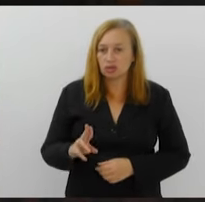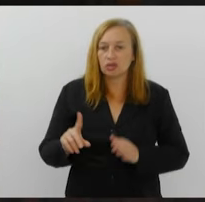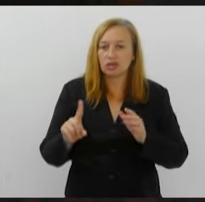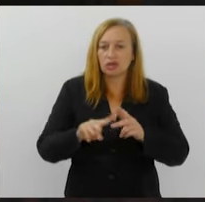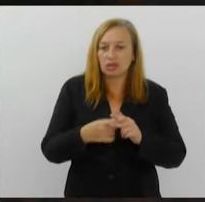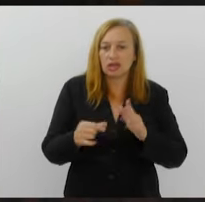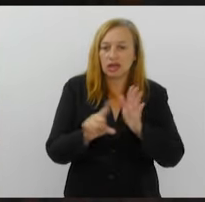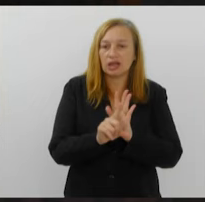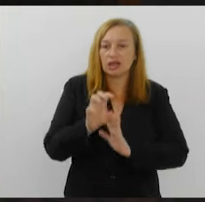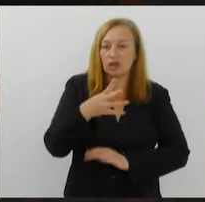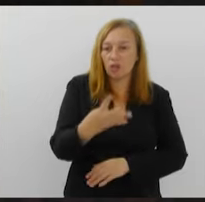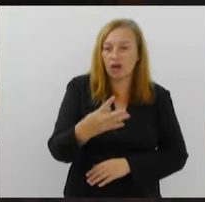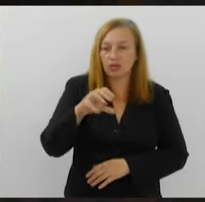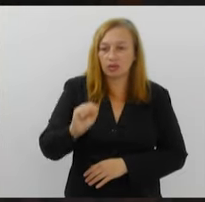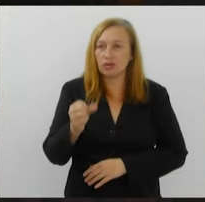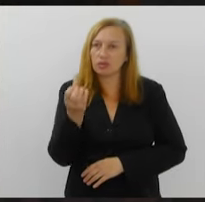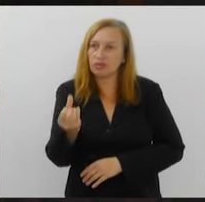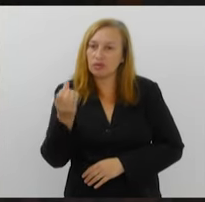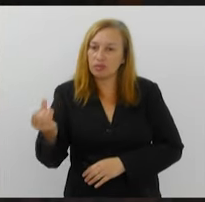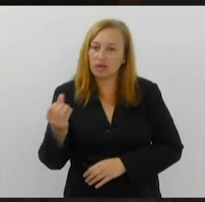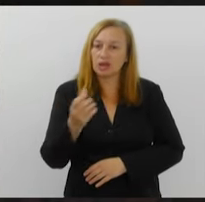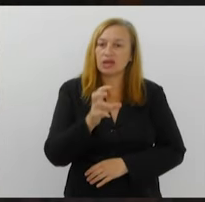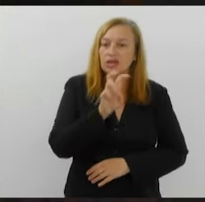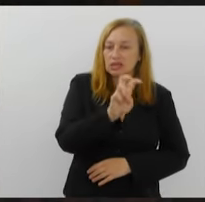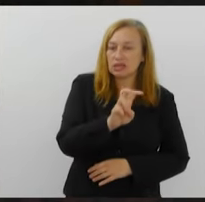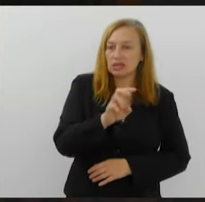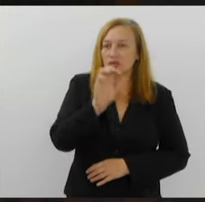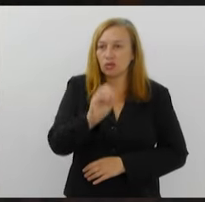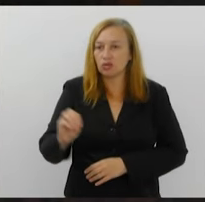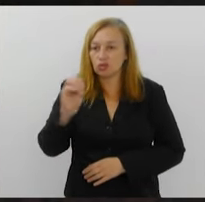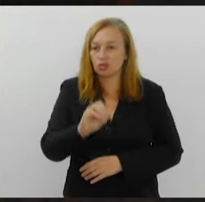número 4866 de 5 de outubro de 2006,